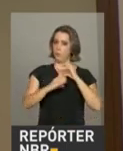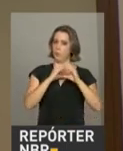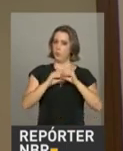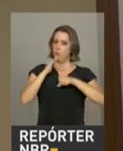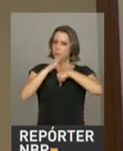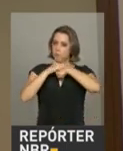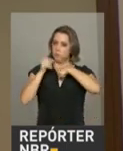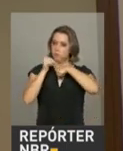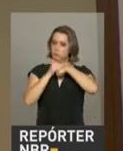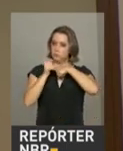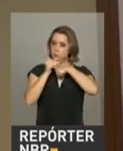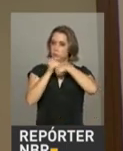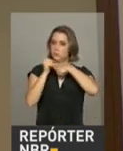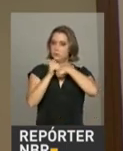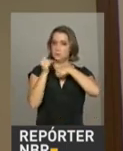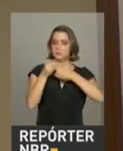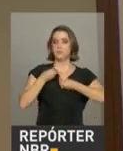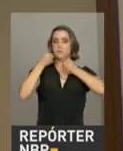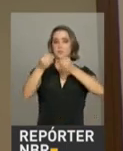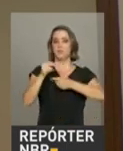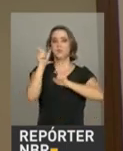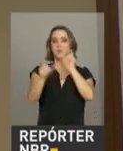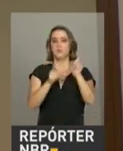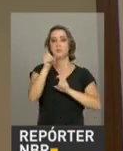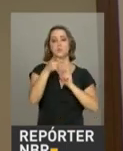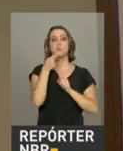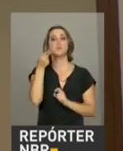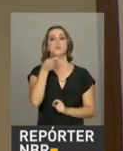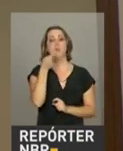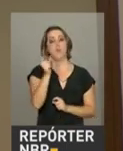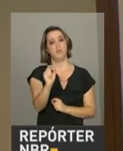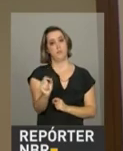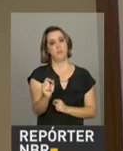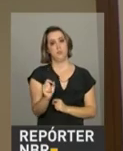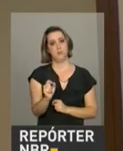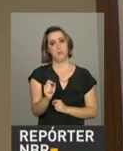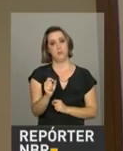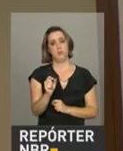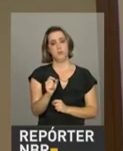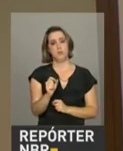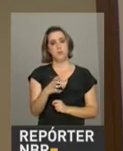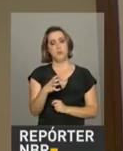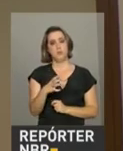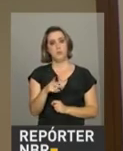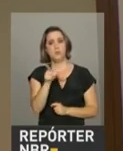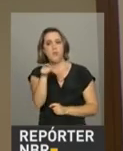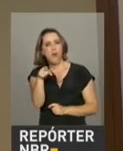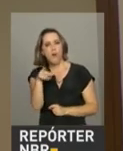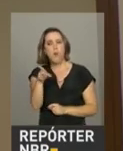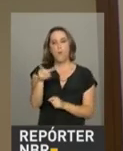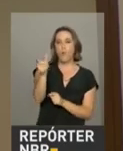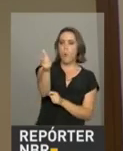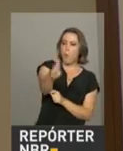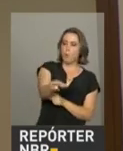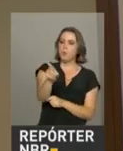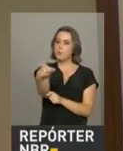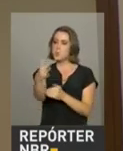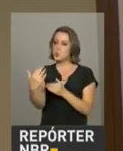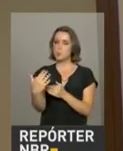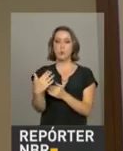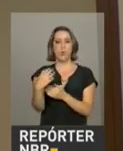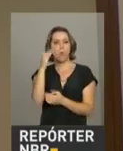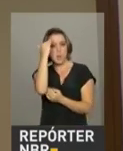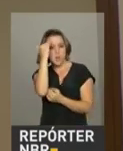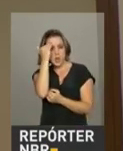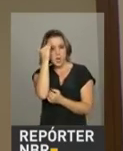a gente garantir que as pessoas realmente estejam falando uma coisa e que o outro esteja entendendo exatamente aquilo